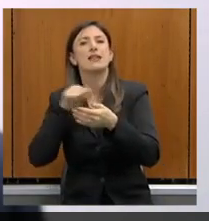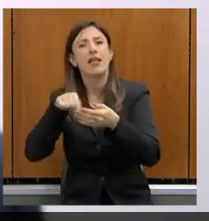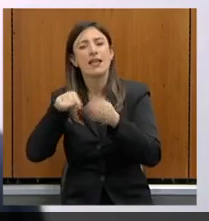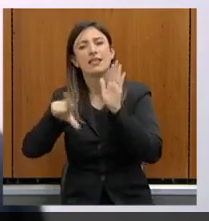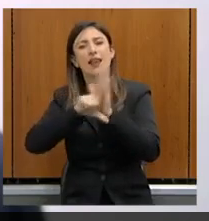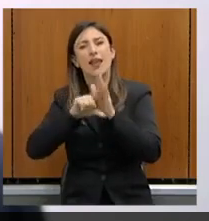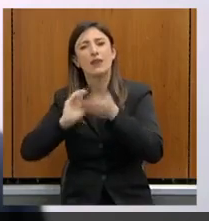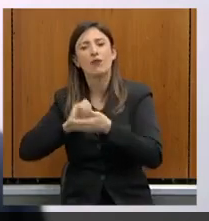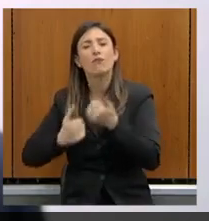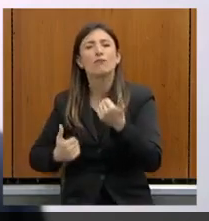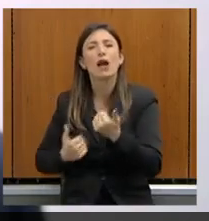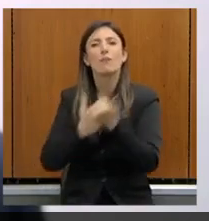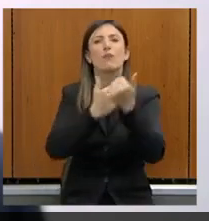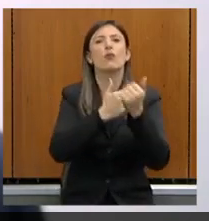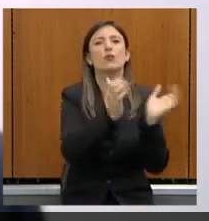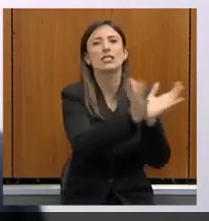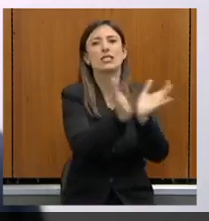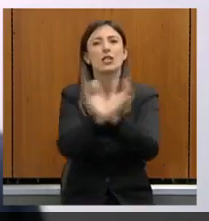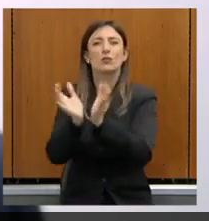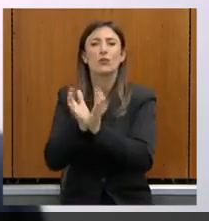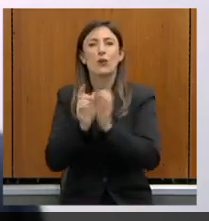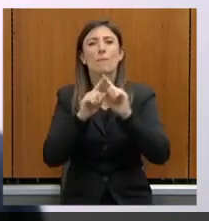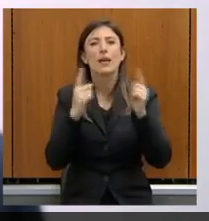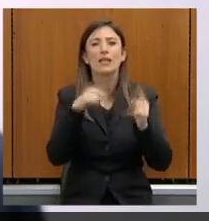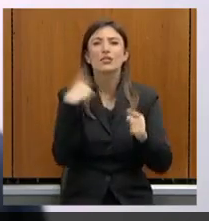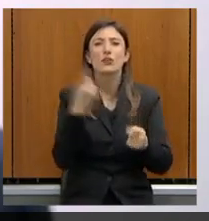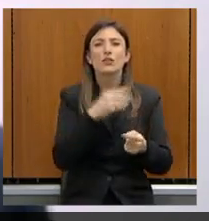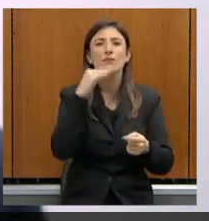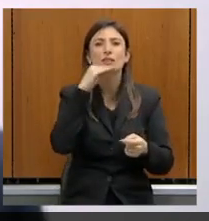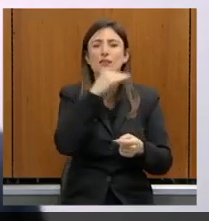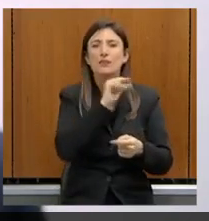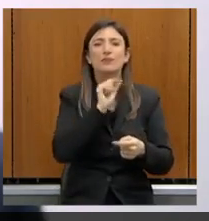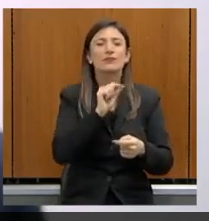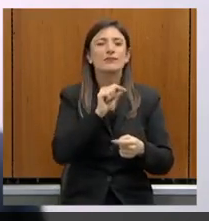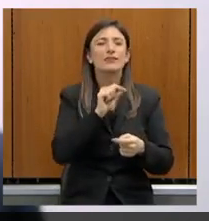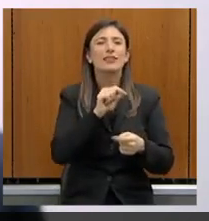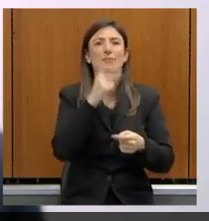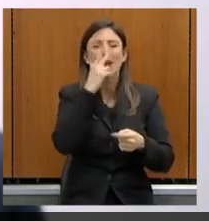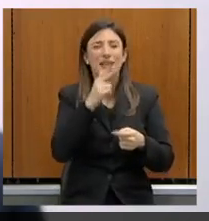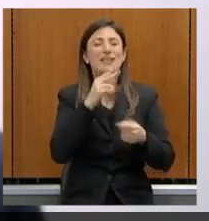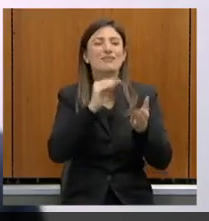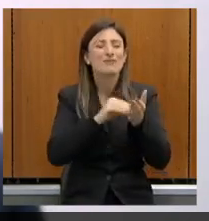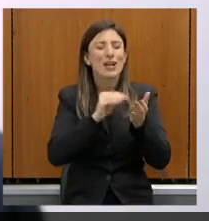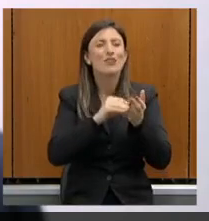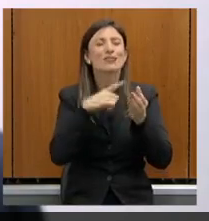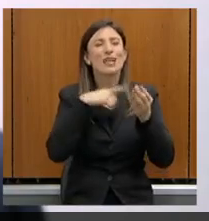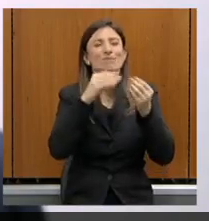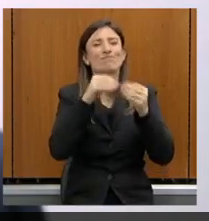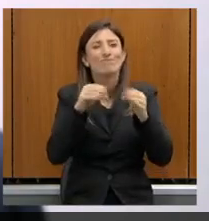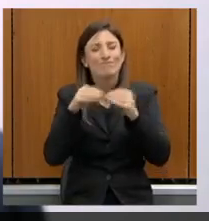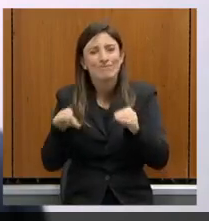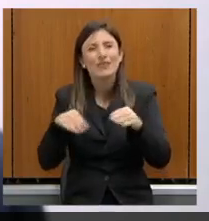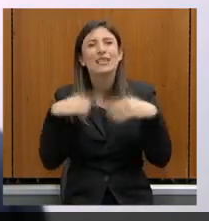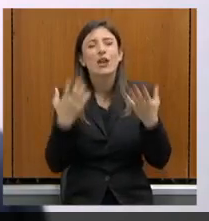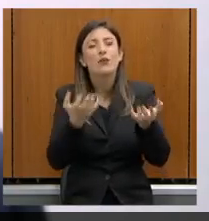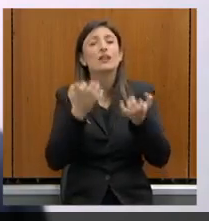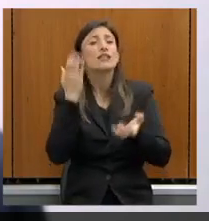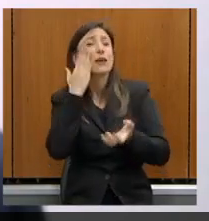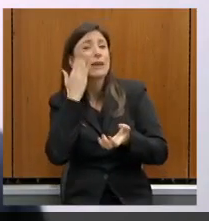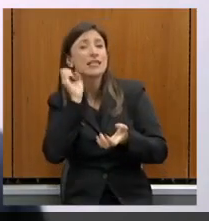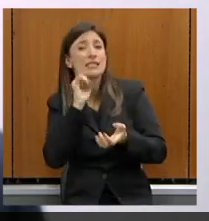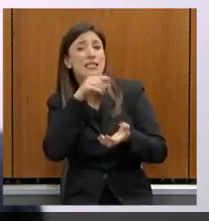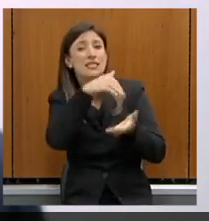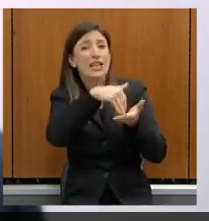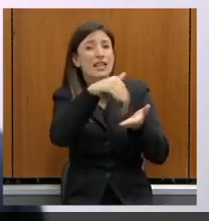precisamos ainda alcançar a sua efetividade e por essa razão nós queremos aqui saber se a secretaria tem realizado